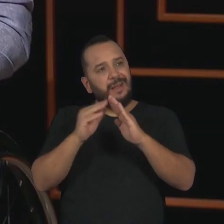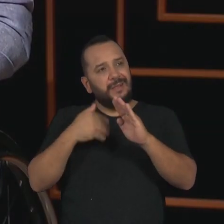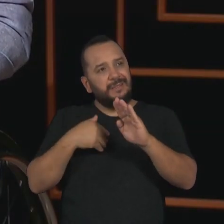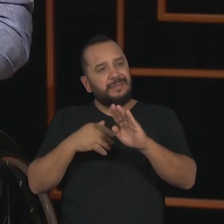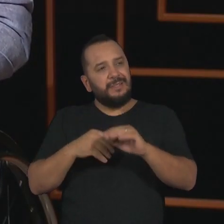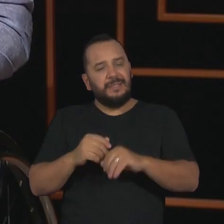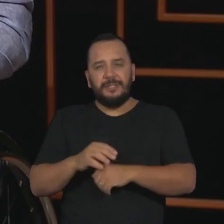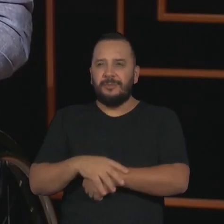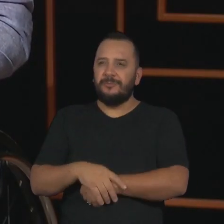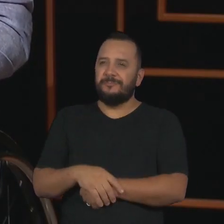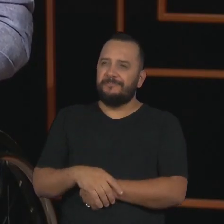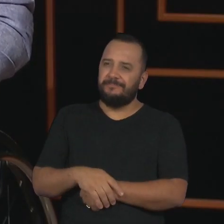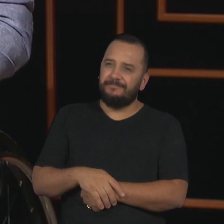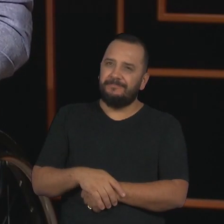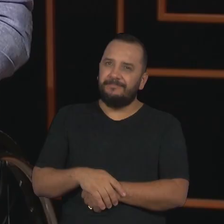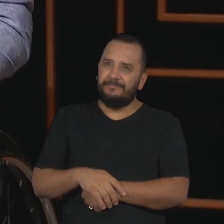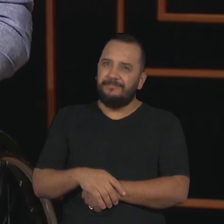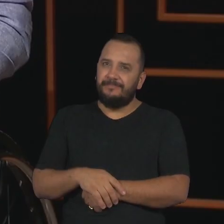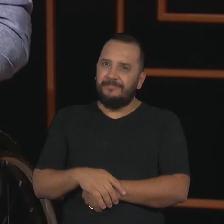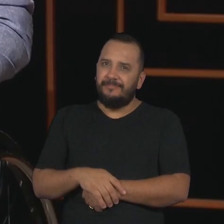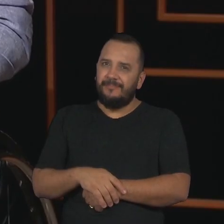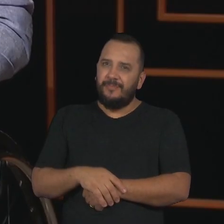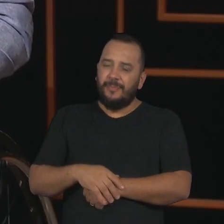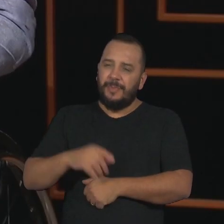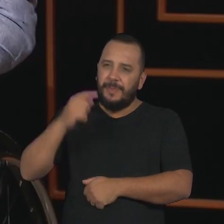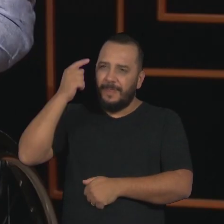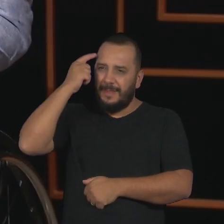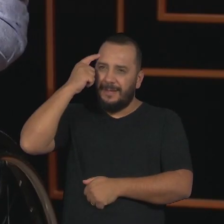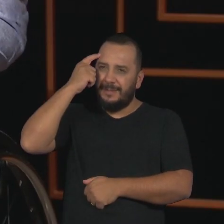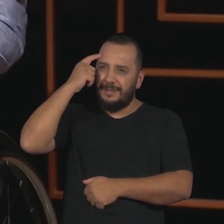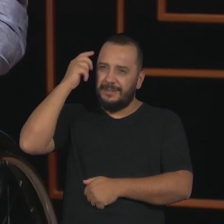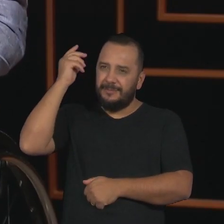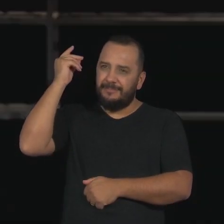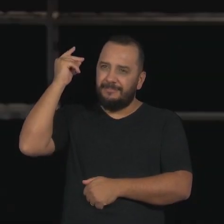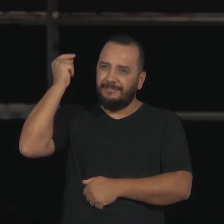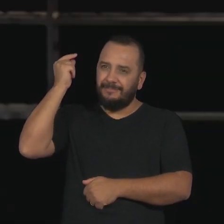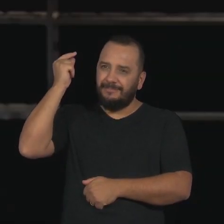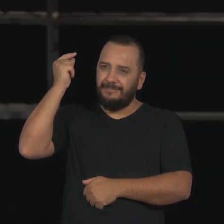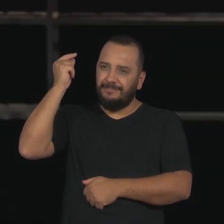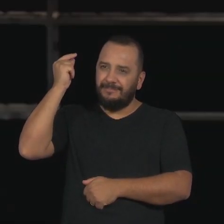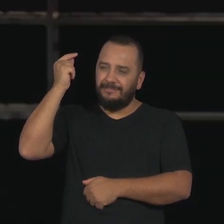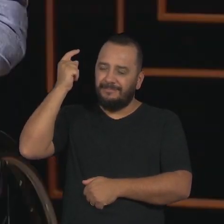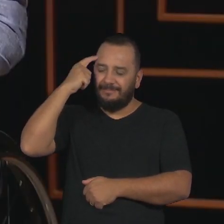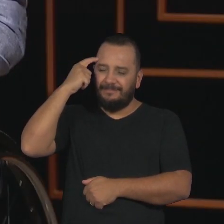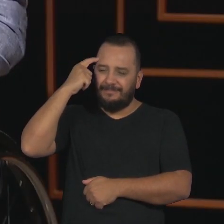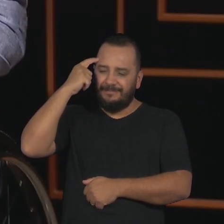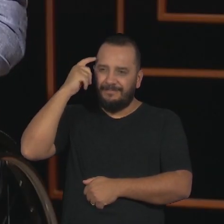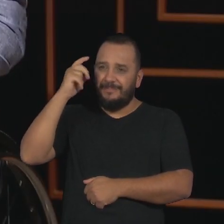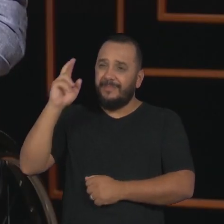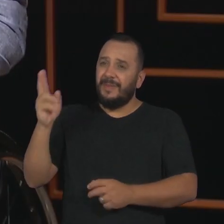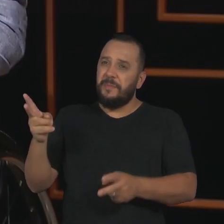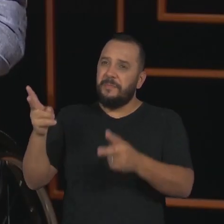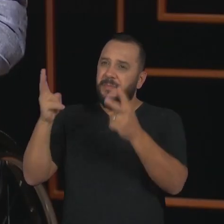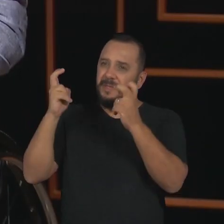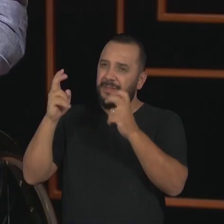Eu parei. Aquele foi um momento chave, porque eu percebi o